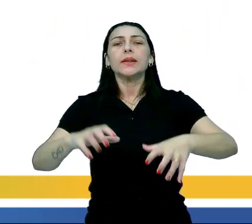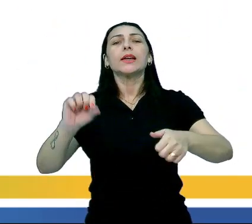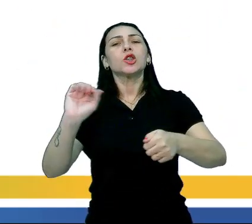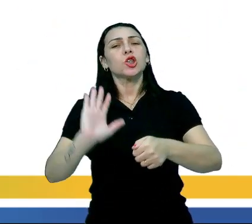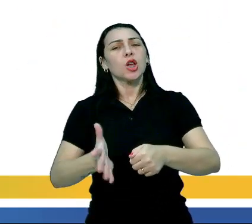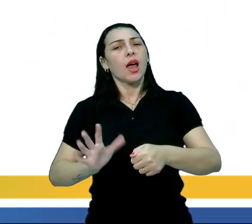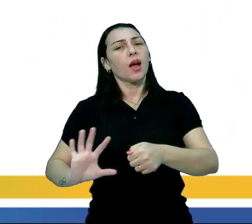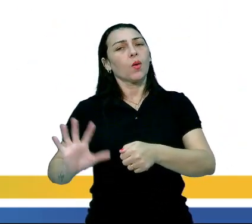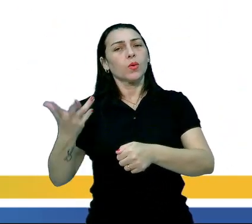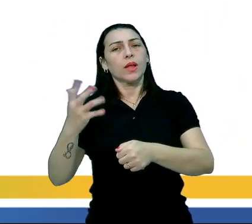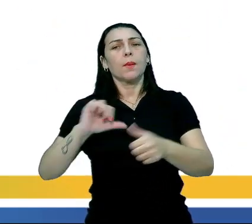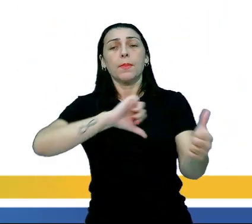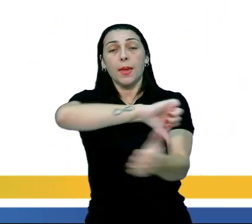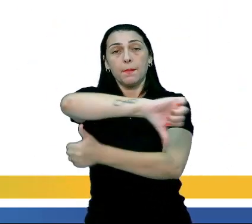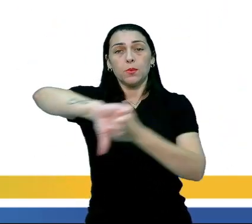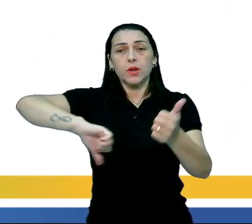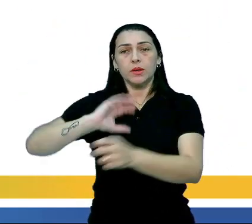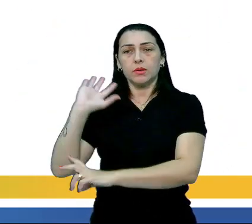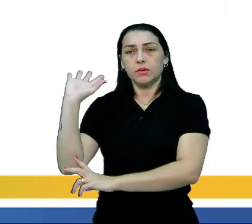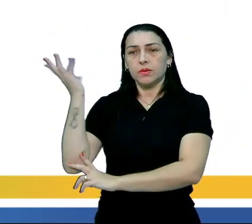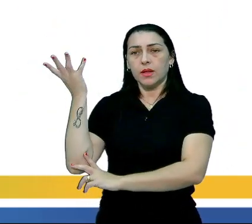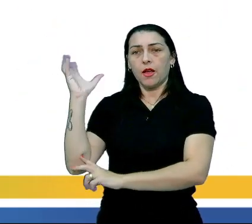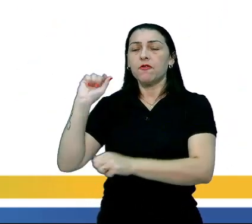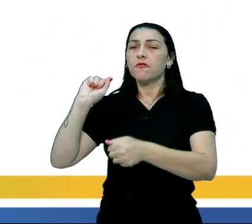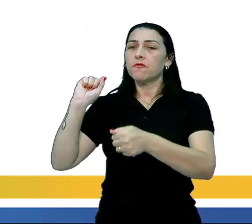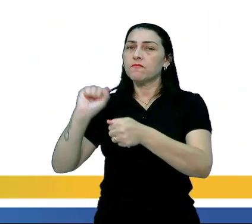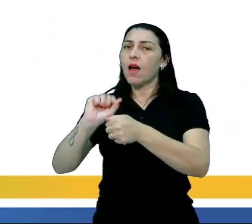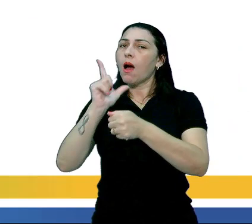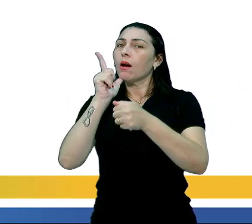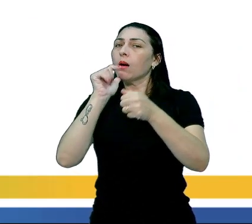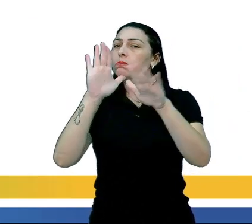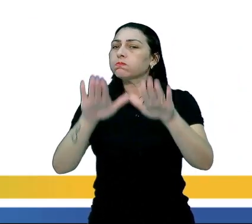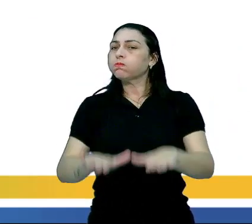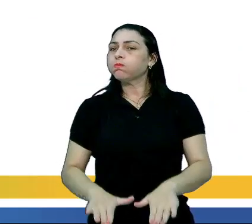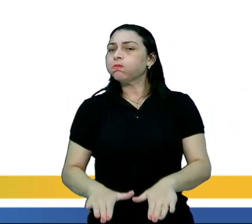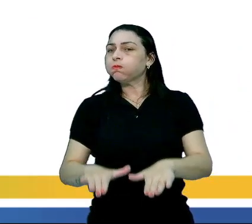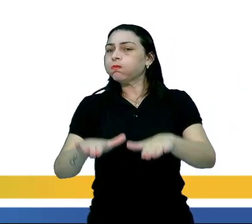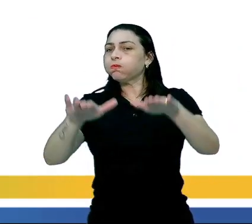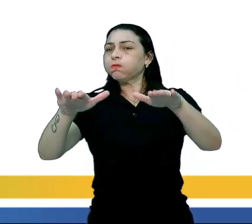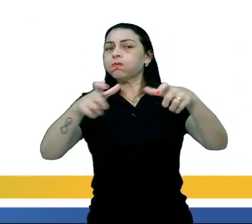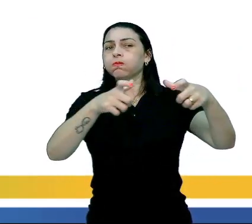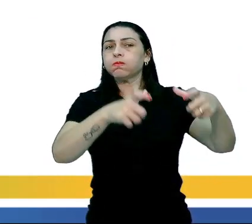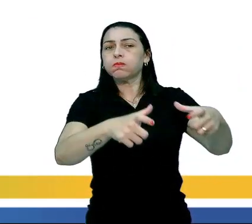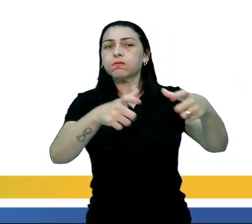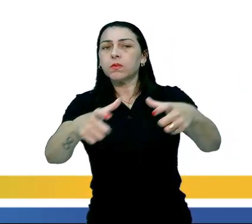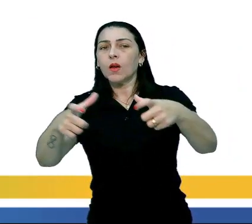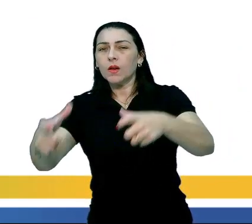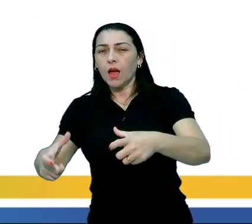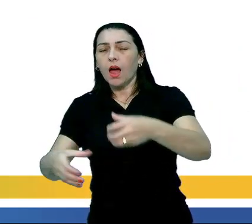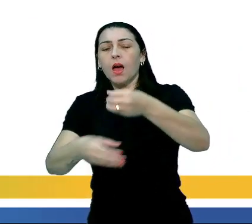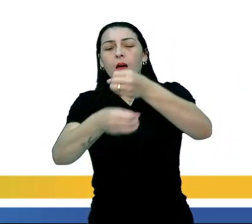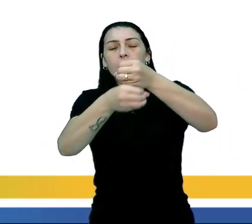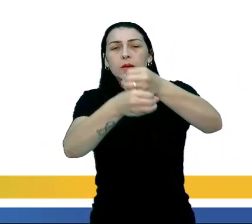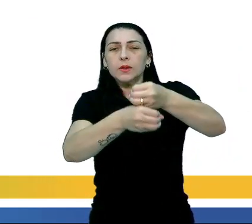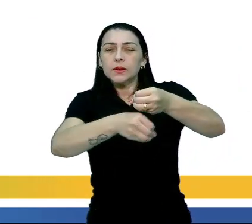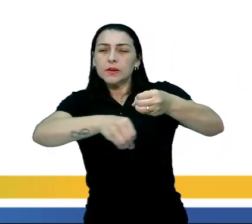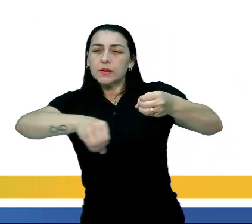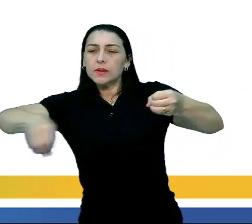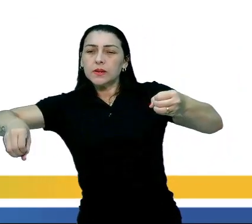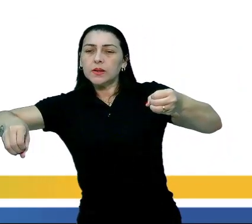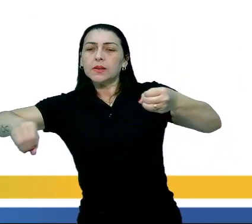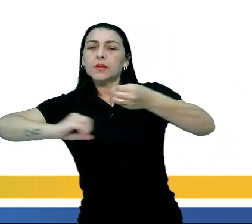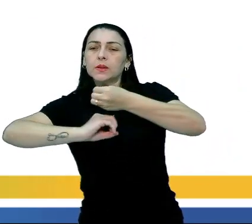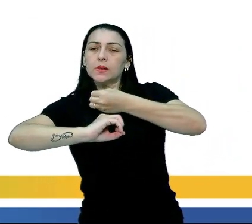que já ocorre por causa da mudança climática, faz com que inundações em áreas